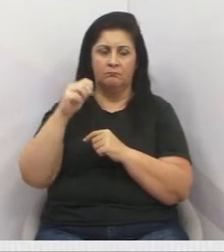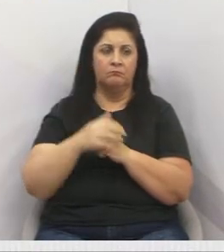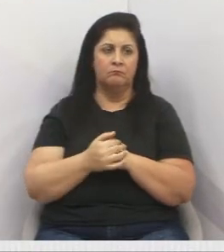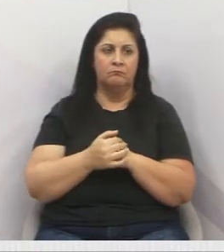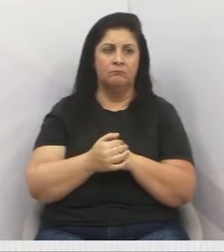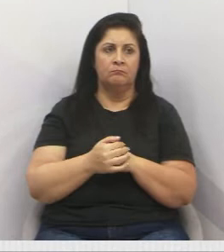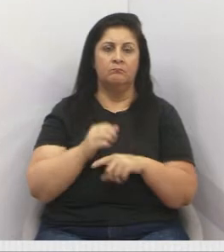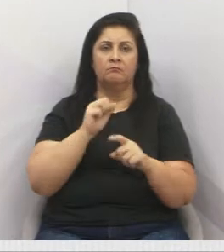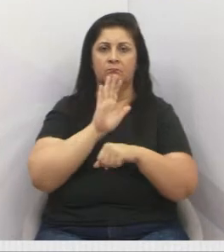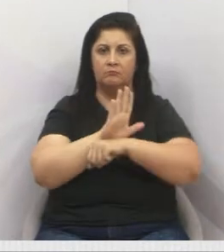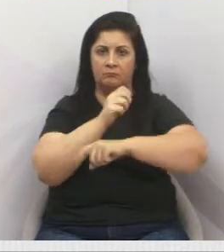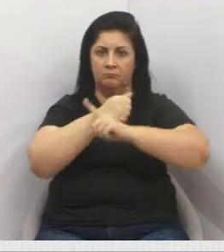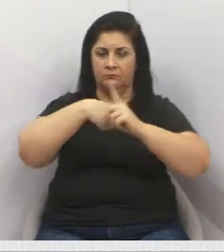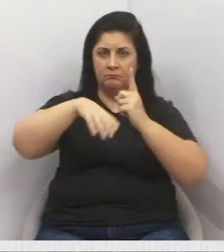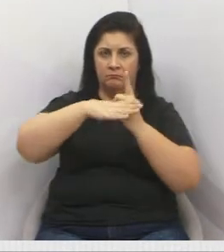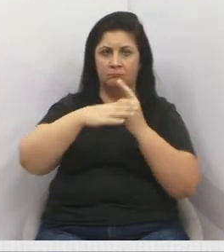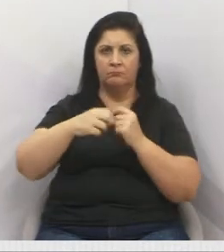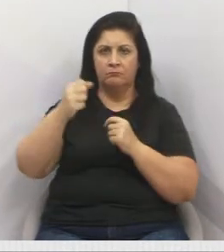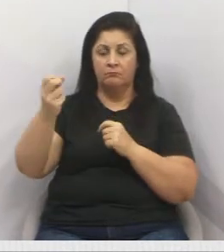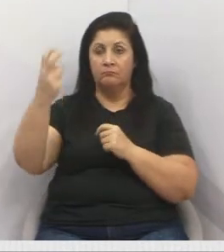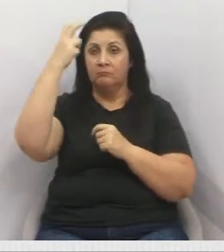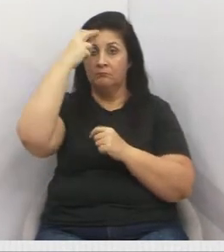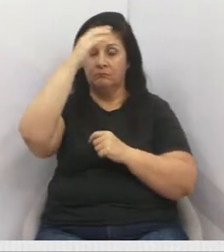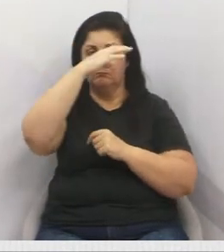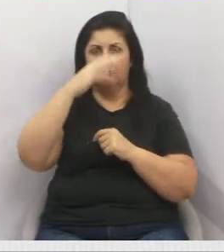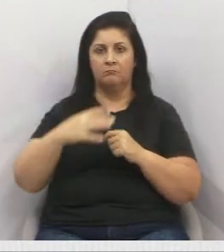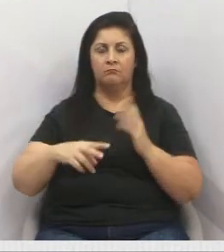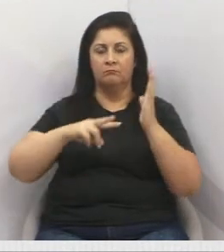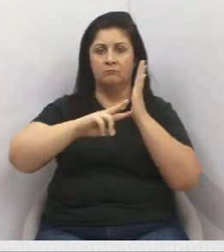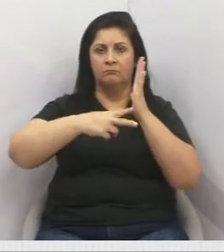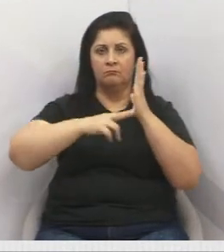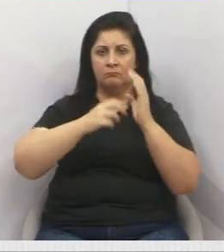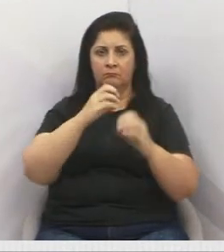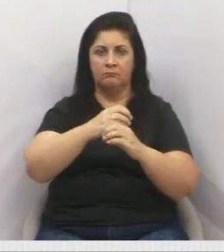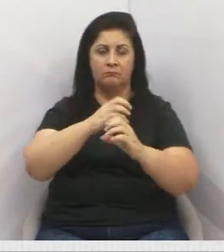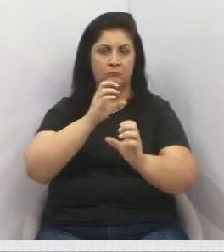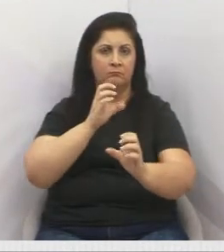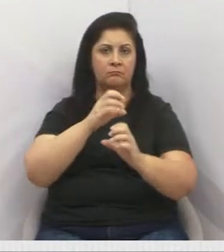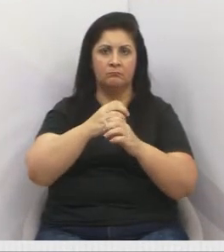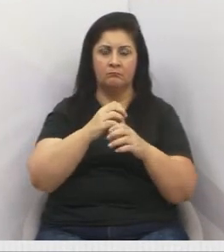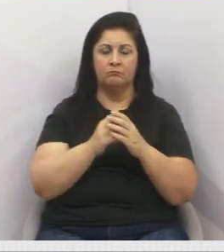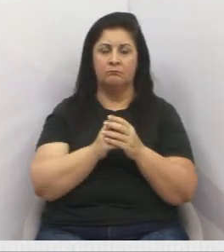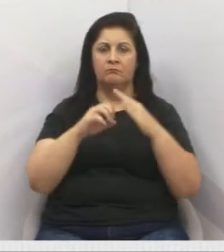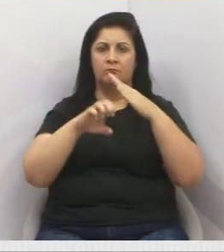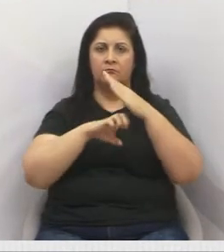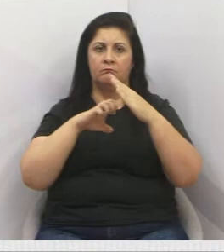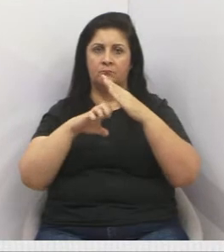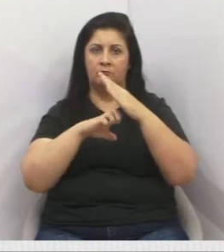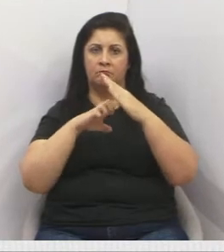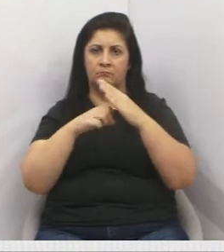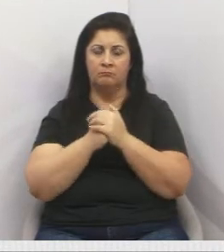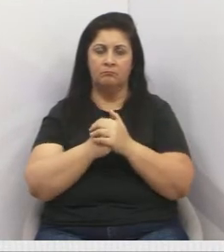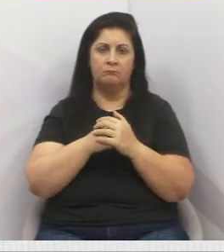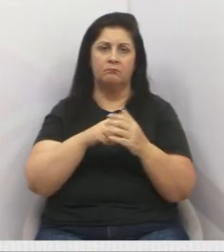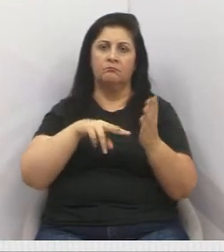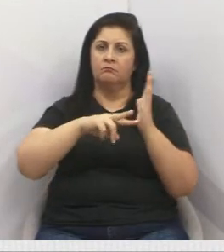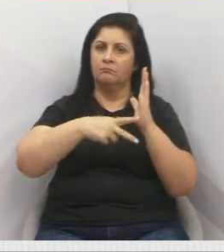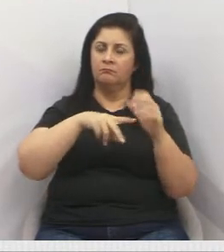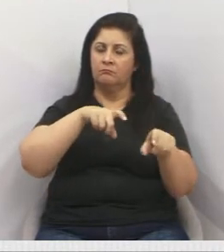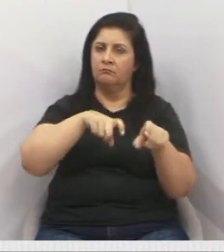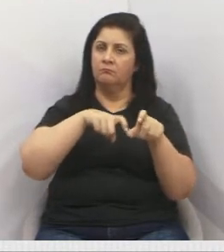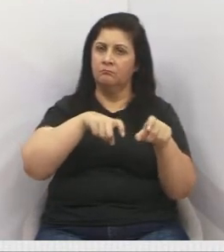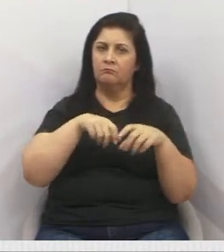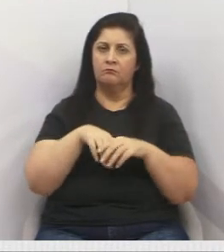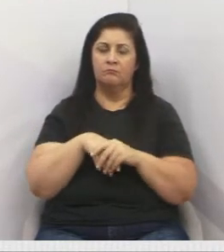Movimentos populares, Cultura no Morro, entidade de classe sindical, Sindicato dos Engenheiros, empresas ou entidades profissionais, Sindicato Rural,